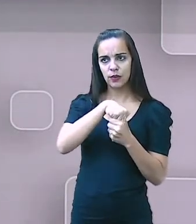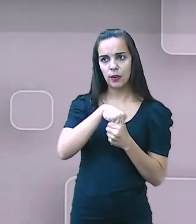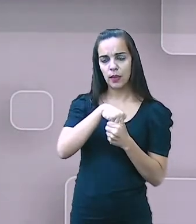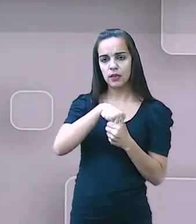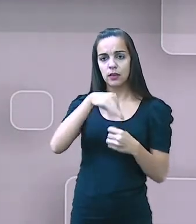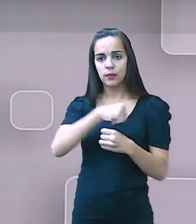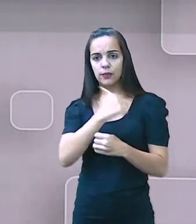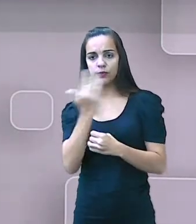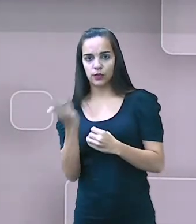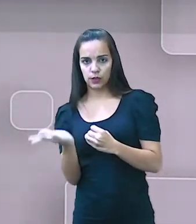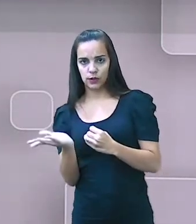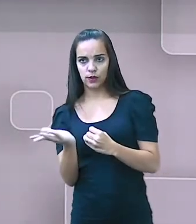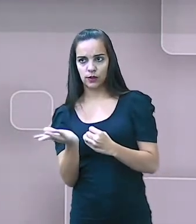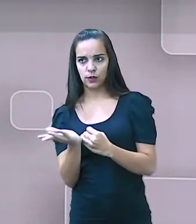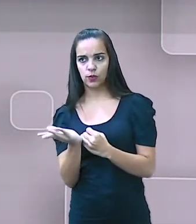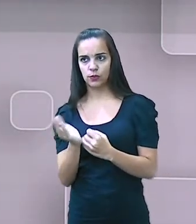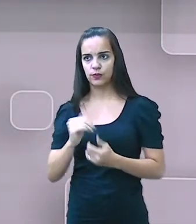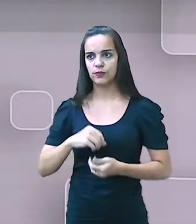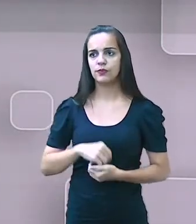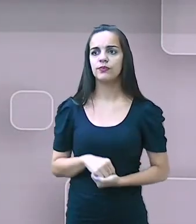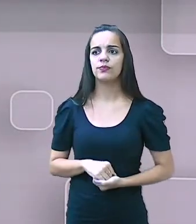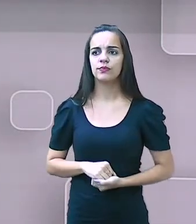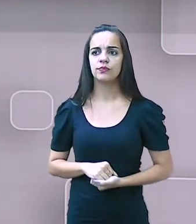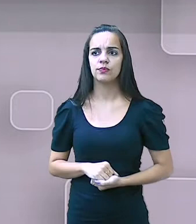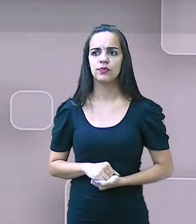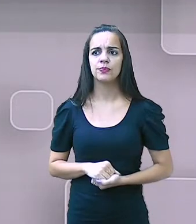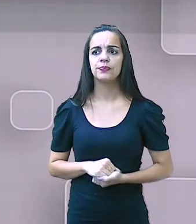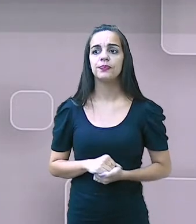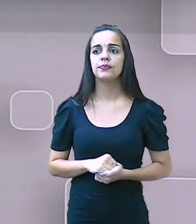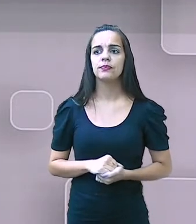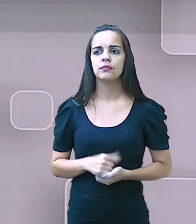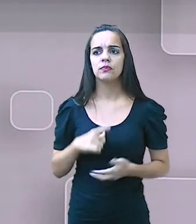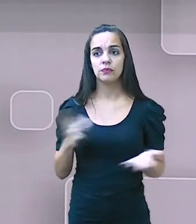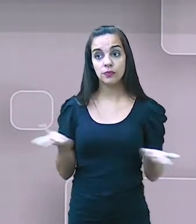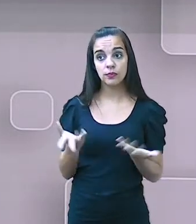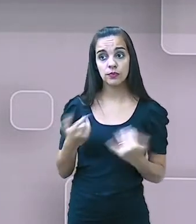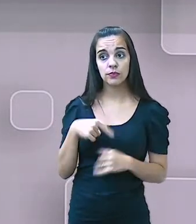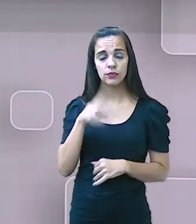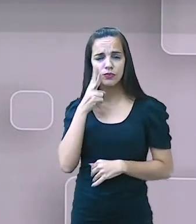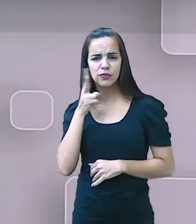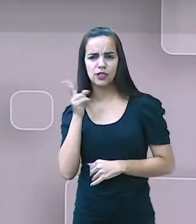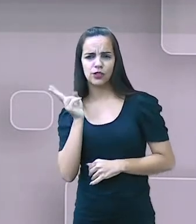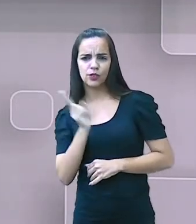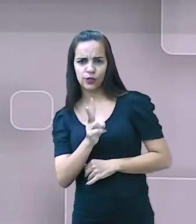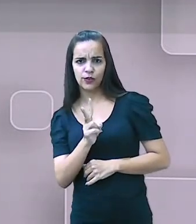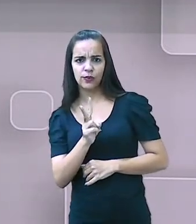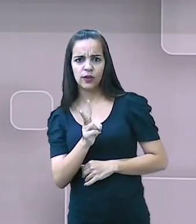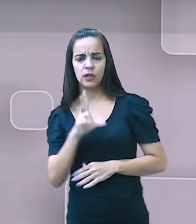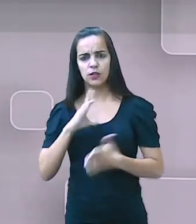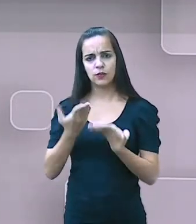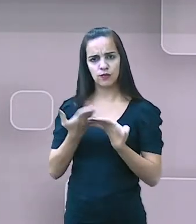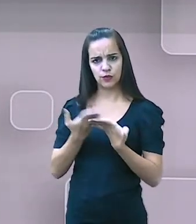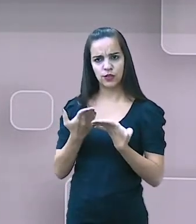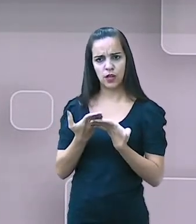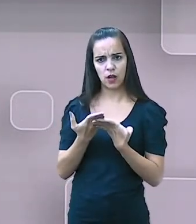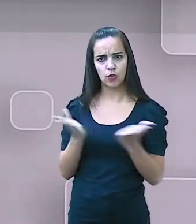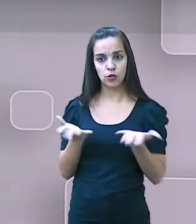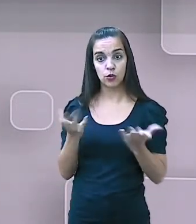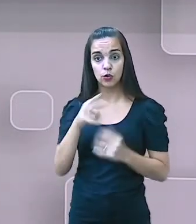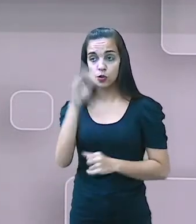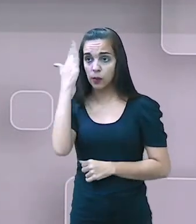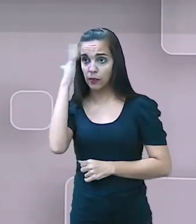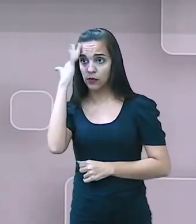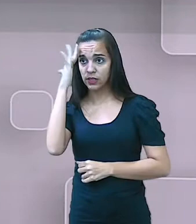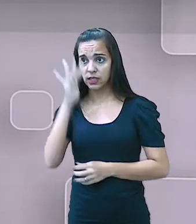nível mais interno. E é exatamente esta a novidade da nossa aula de hoje.